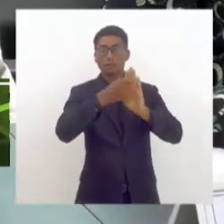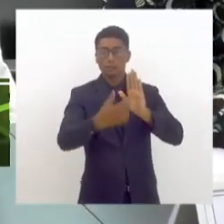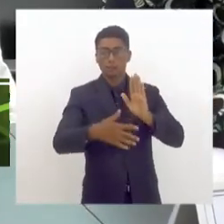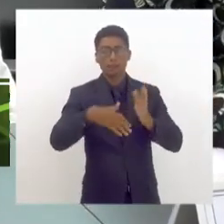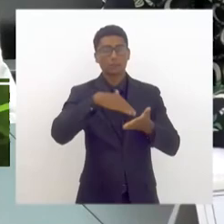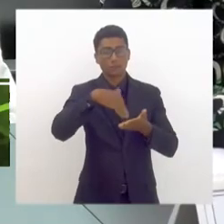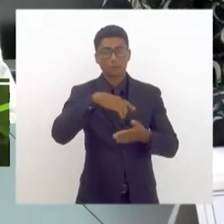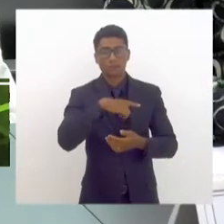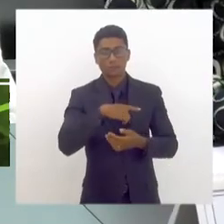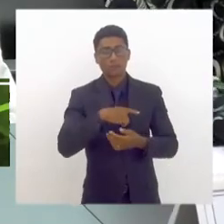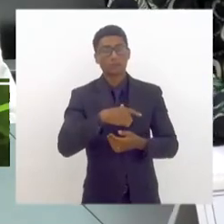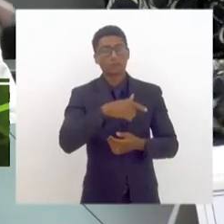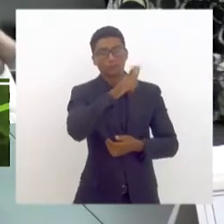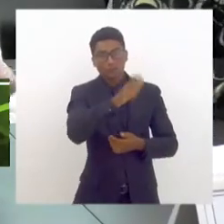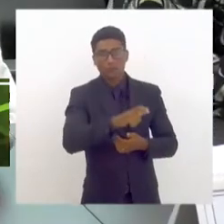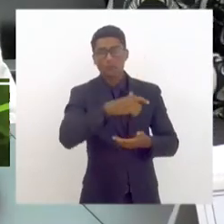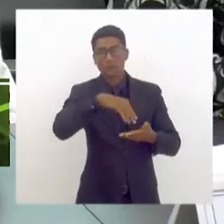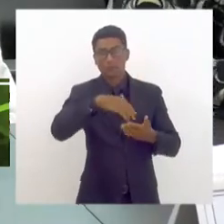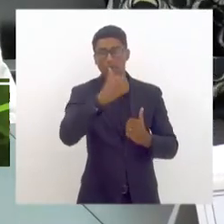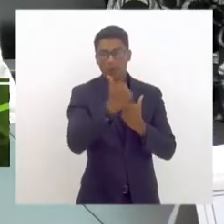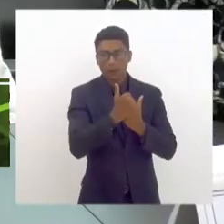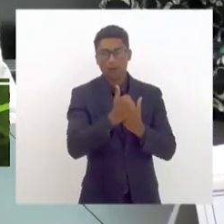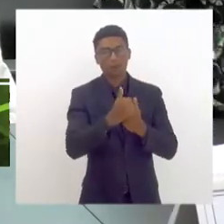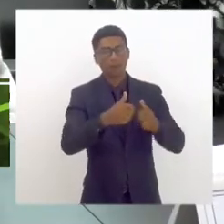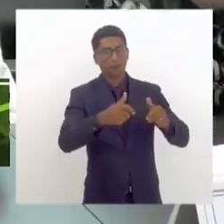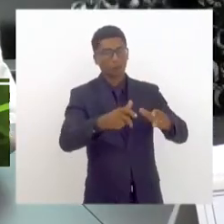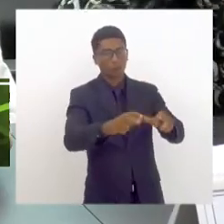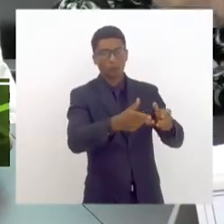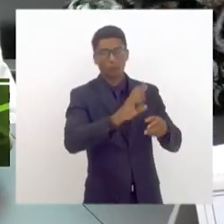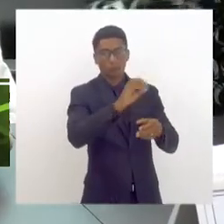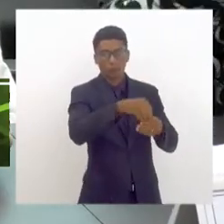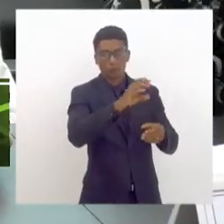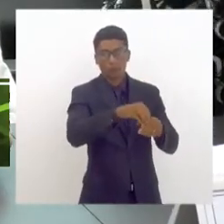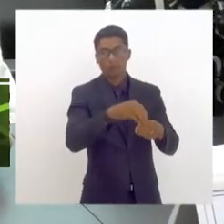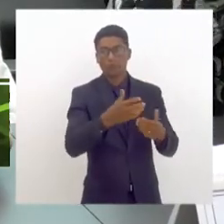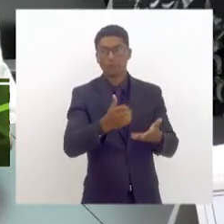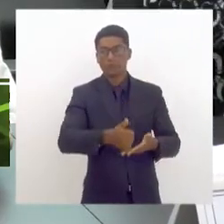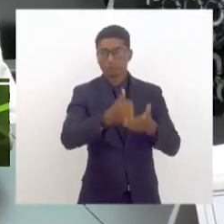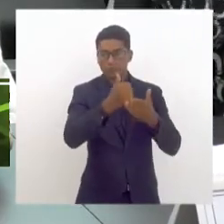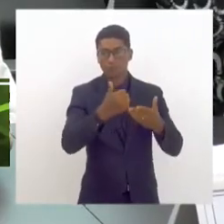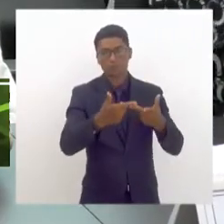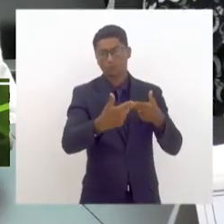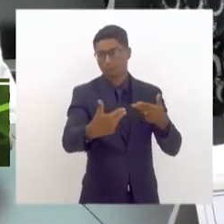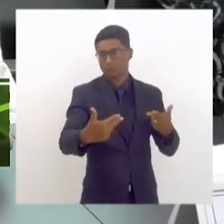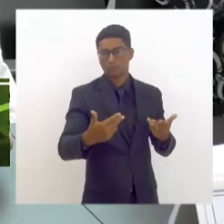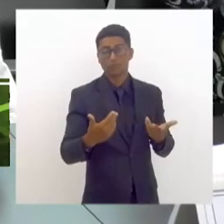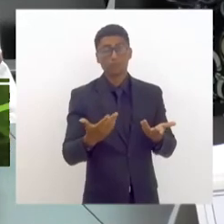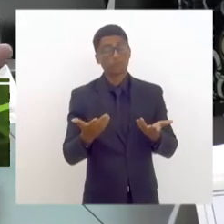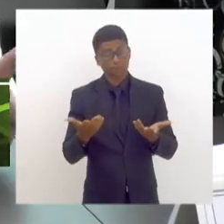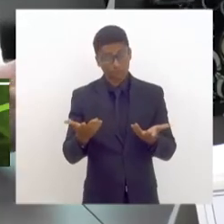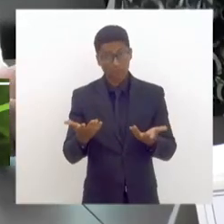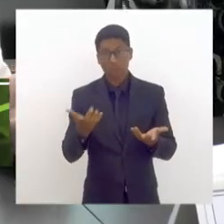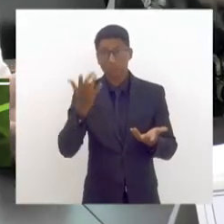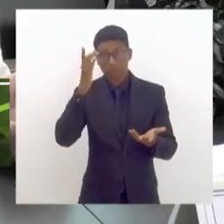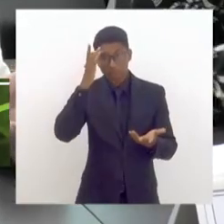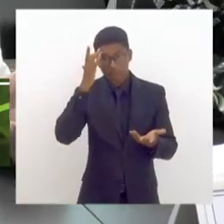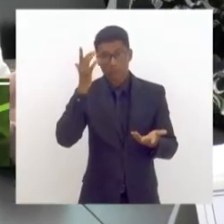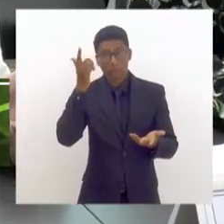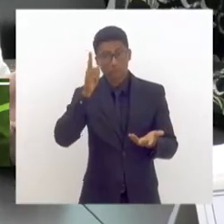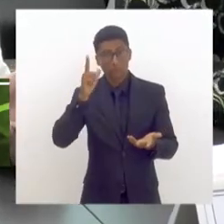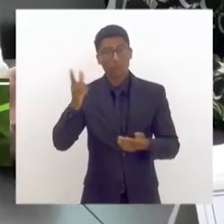um subsecretário, que comissões vão existir, assessoria técnica. Então, deputado, talvez seja mais